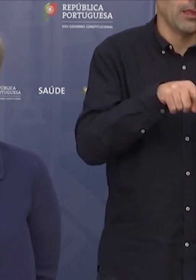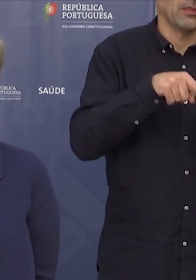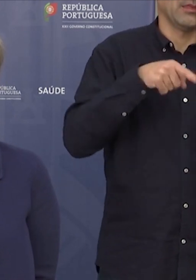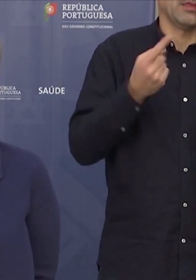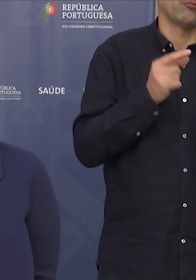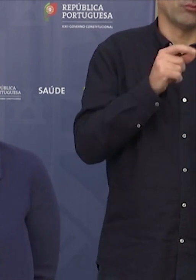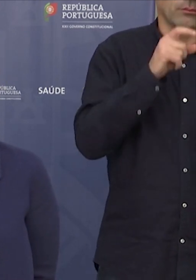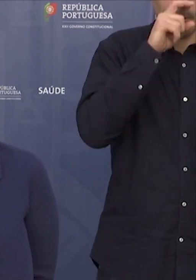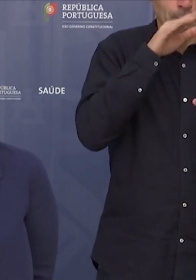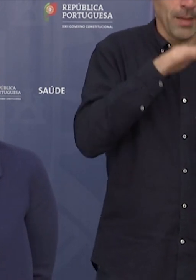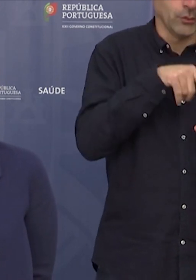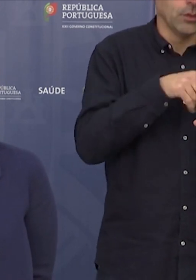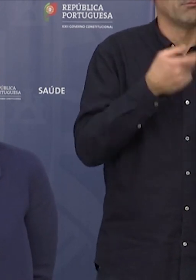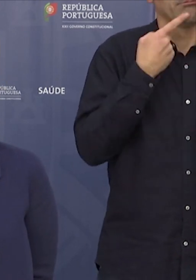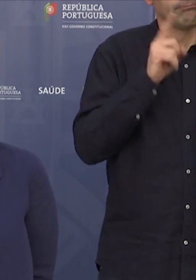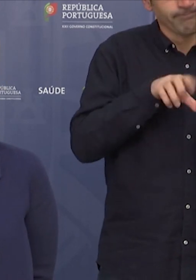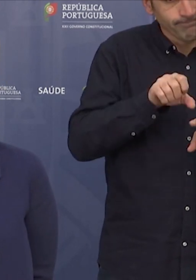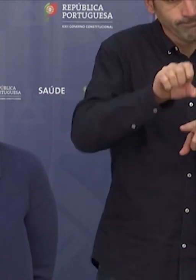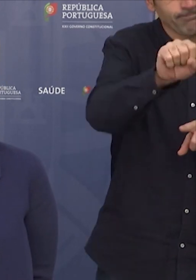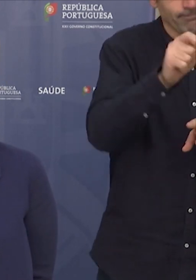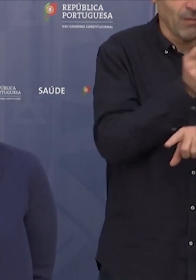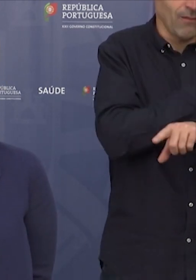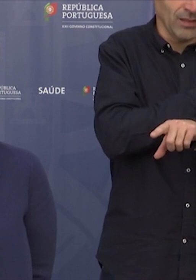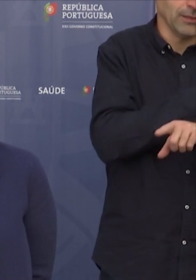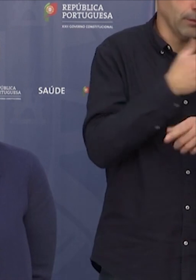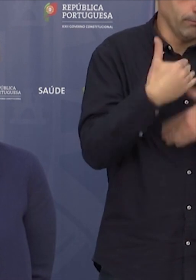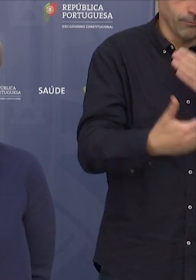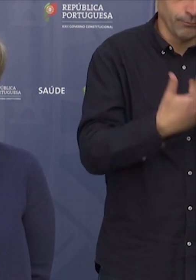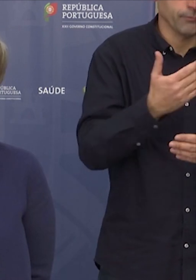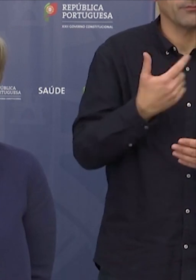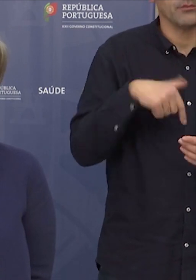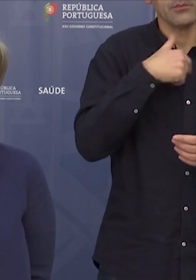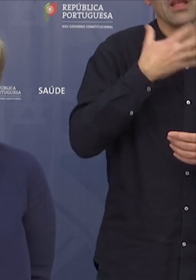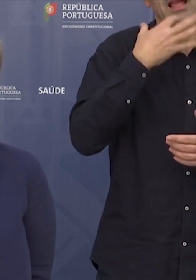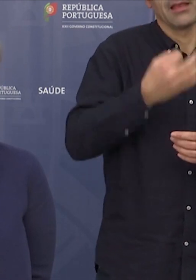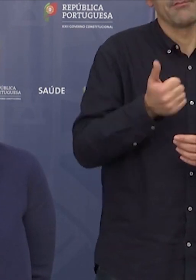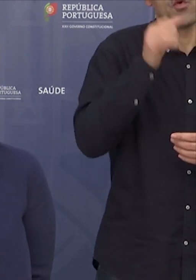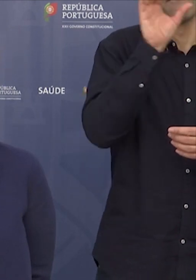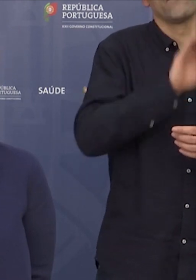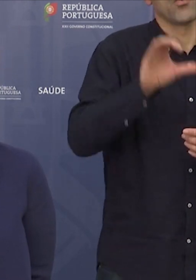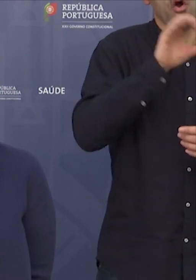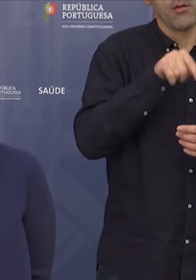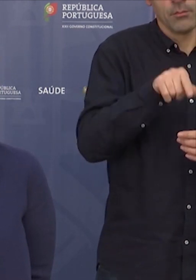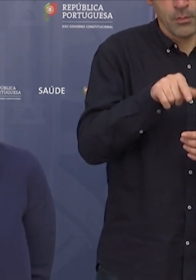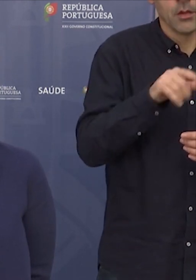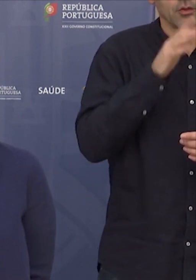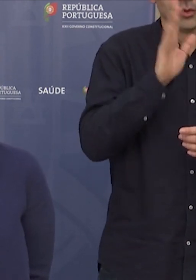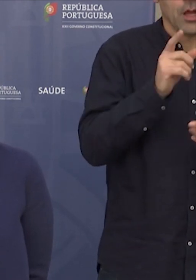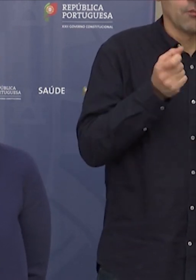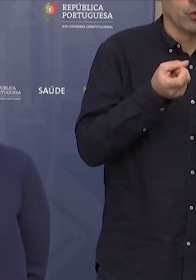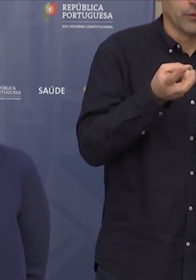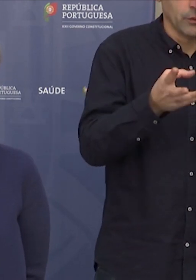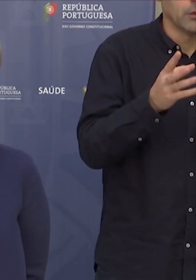na administração de vacinas e, naturalmente, que acreditamos que a melhor forma, e temos-lo de repetir muitas vezes,